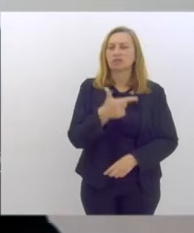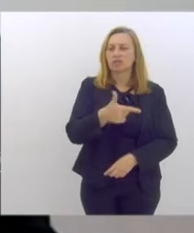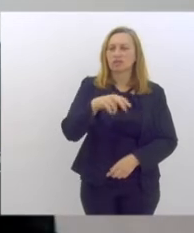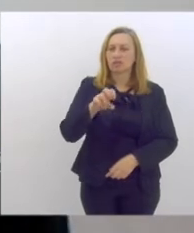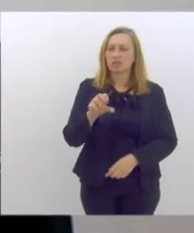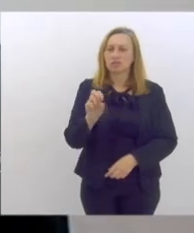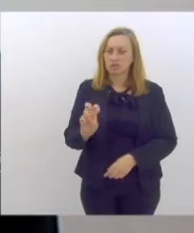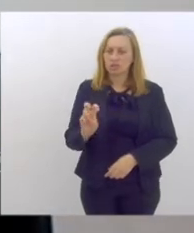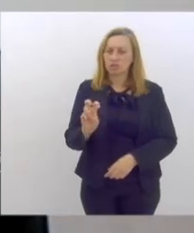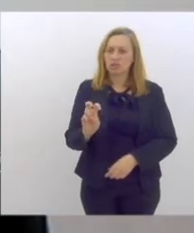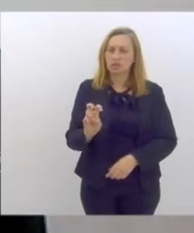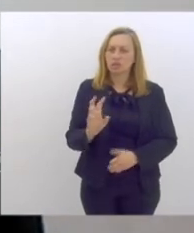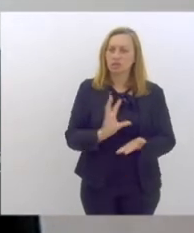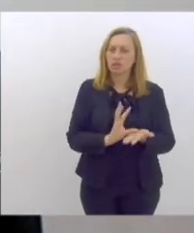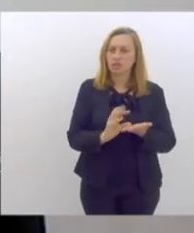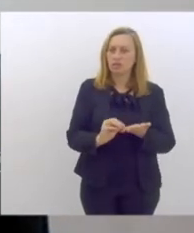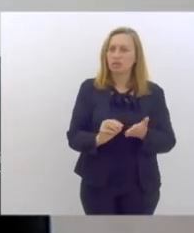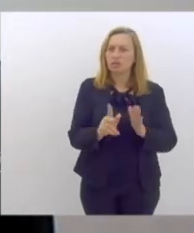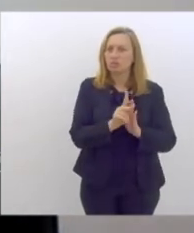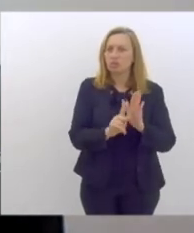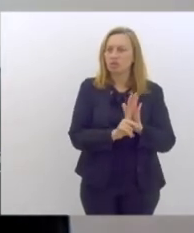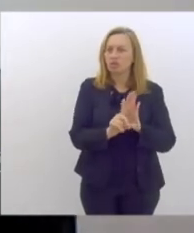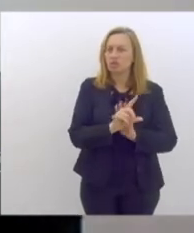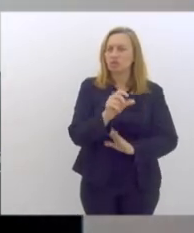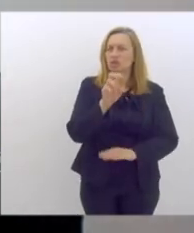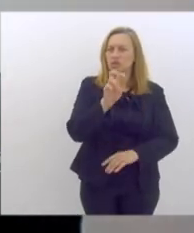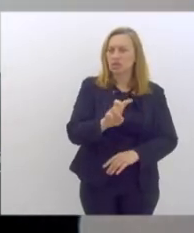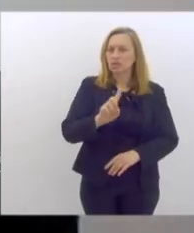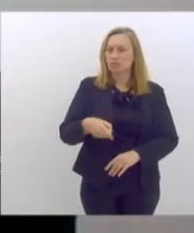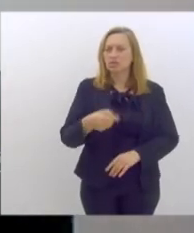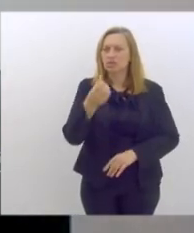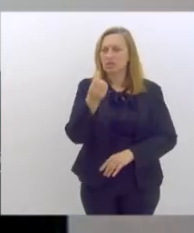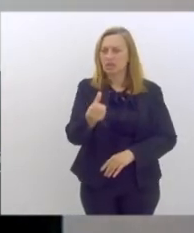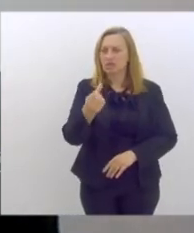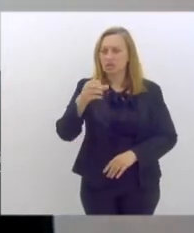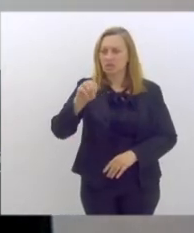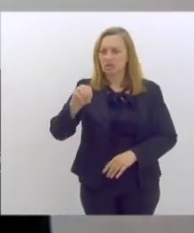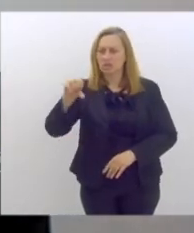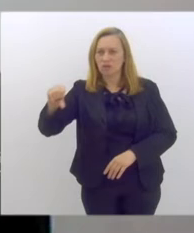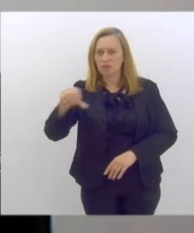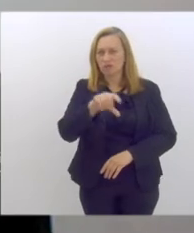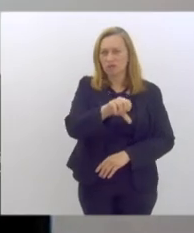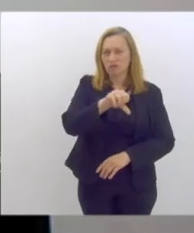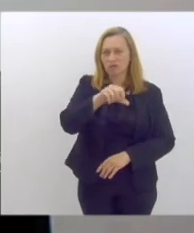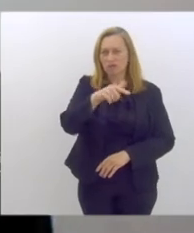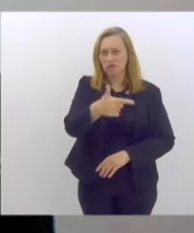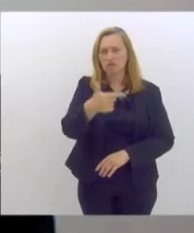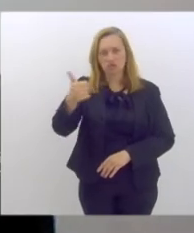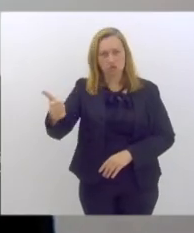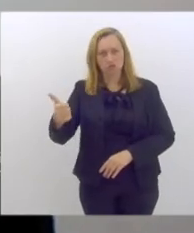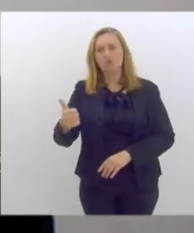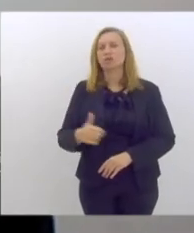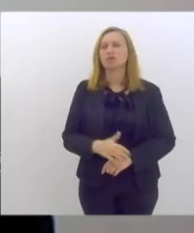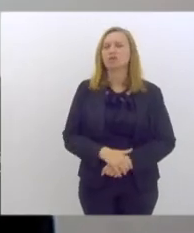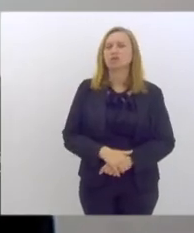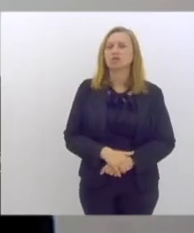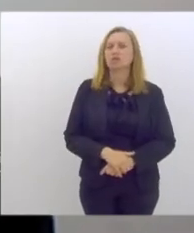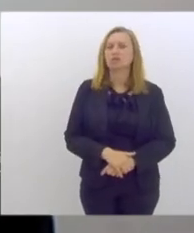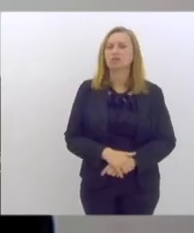25 da pauta projeto de lei nº 5.609 de 22 o